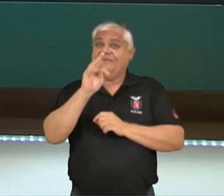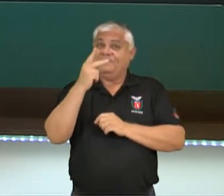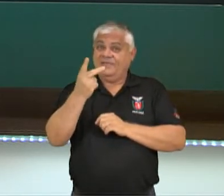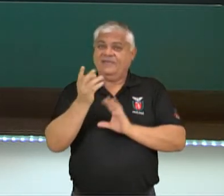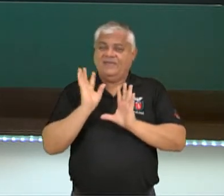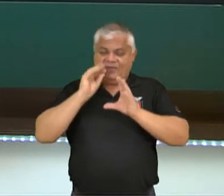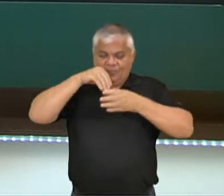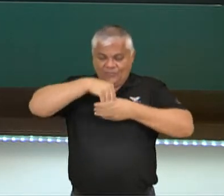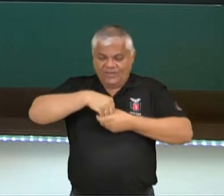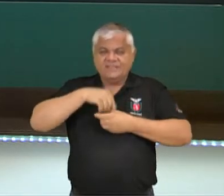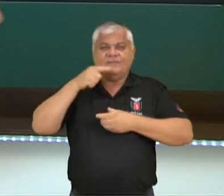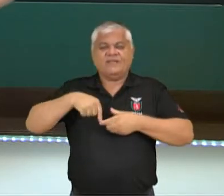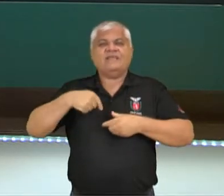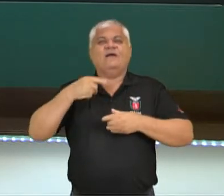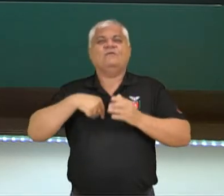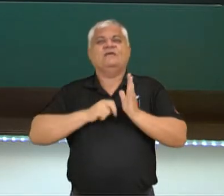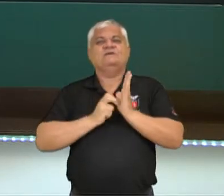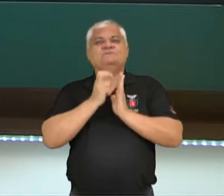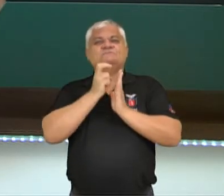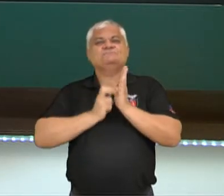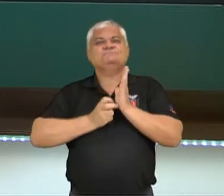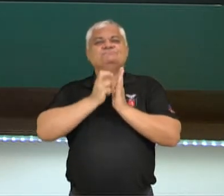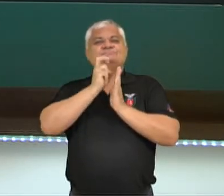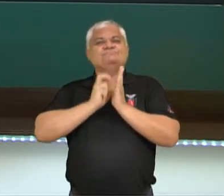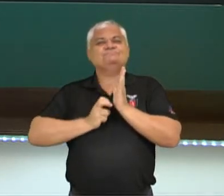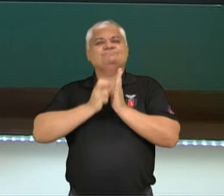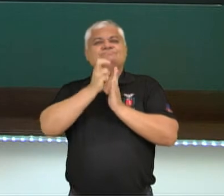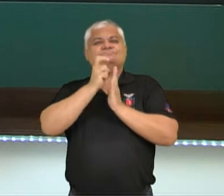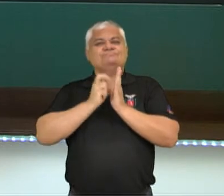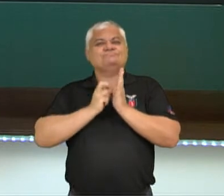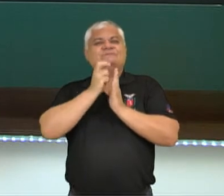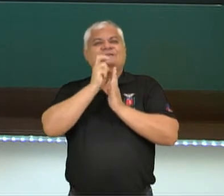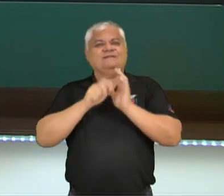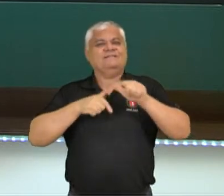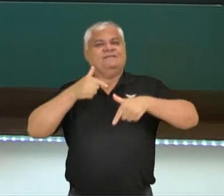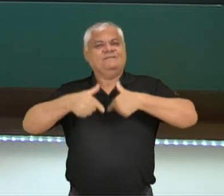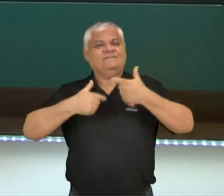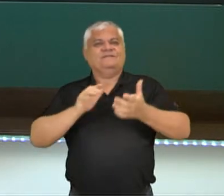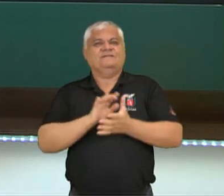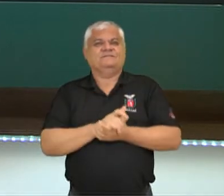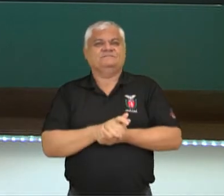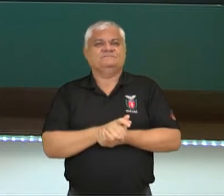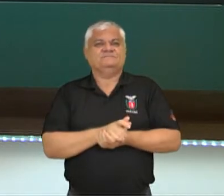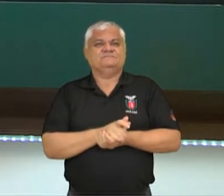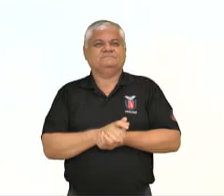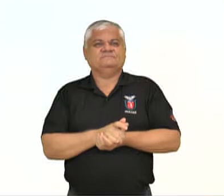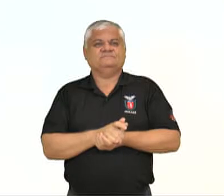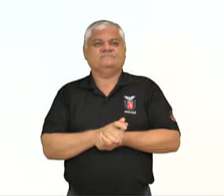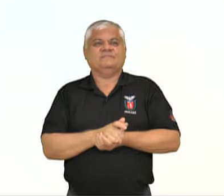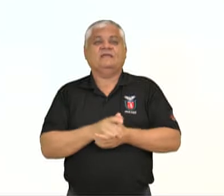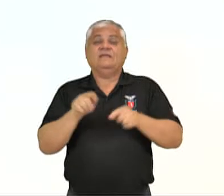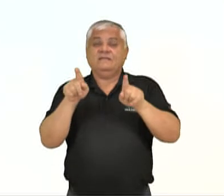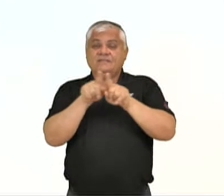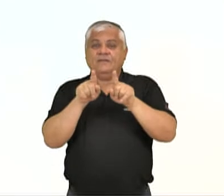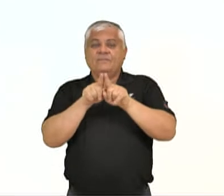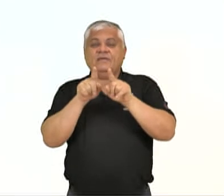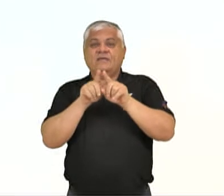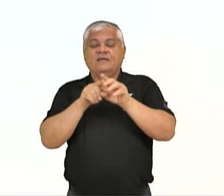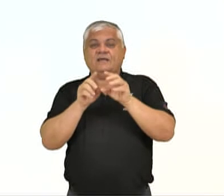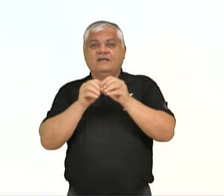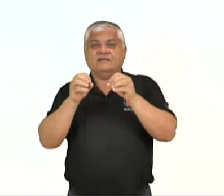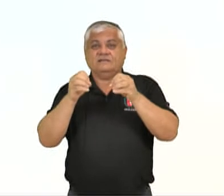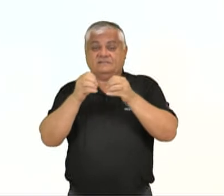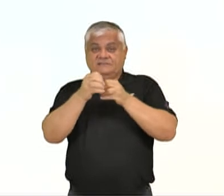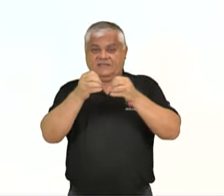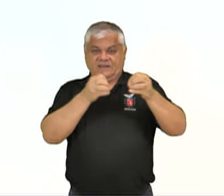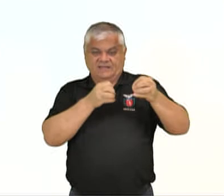armazenadas para que a célula tenha energia para cumprir as suas atividades. E por fim, pessoal, a gente tem uma organela